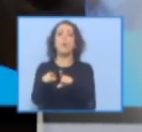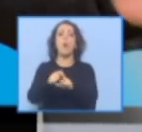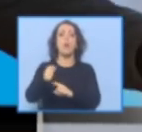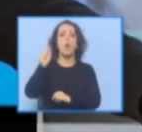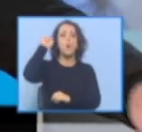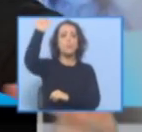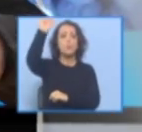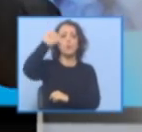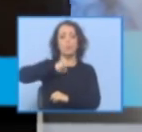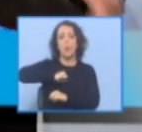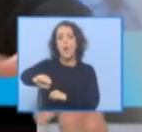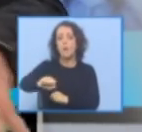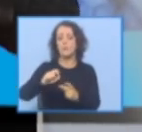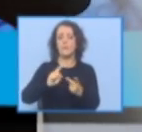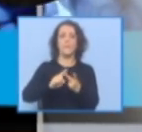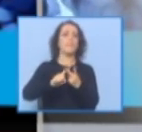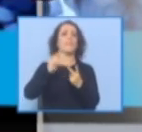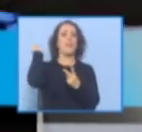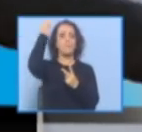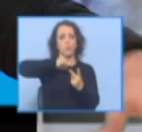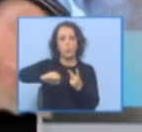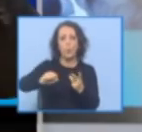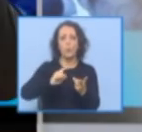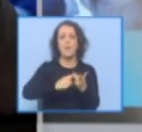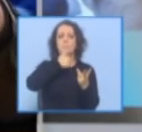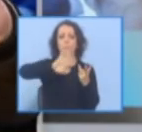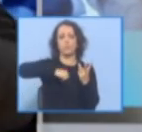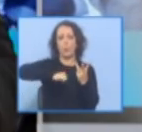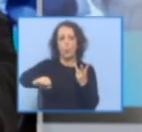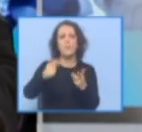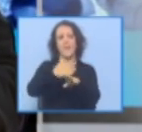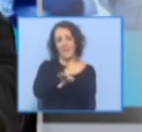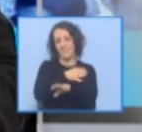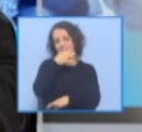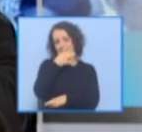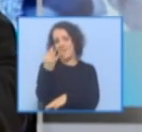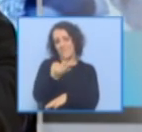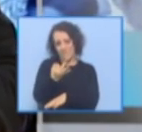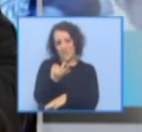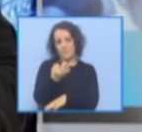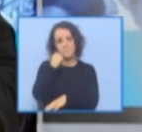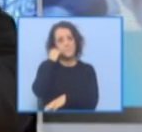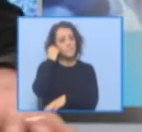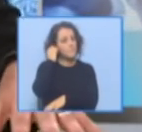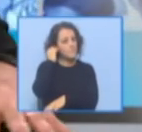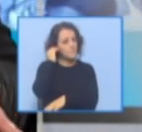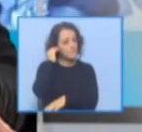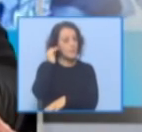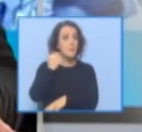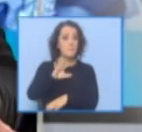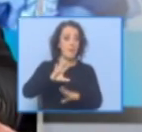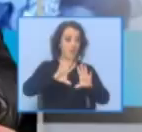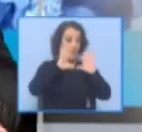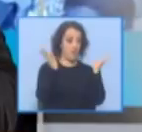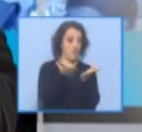anticomunismo, o antimaçonismo, o antirrepublicanismo, o antiabsolutismo, que estão aqui também tratados, mas no mundo religioso, então,